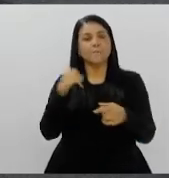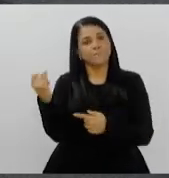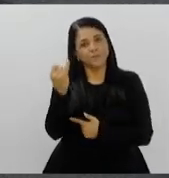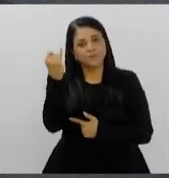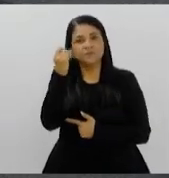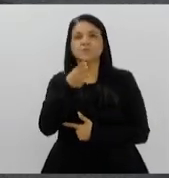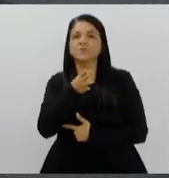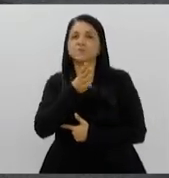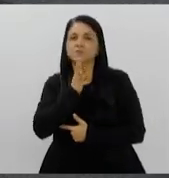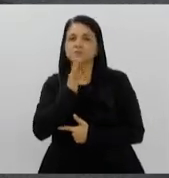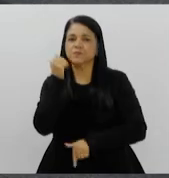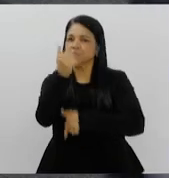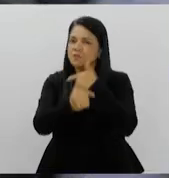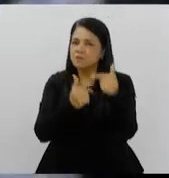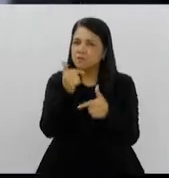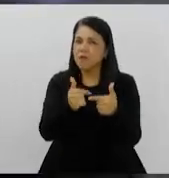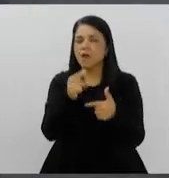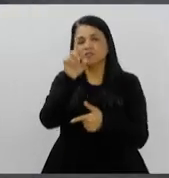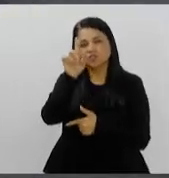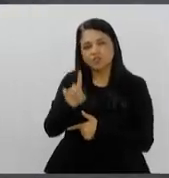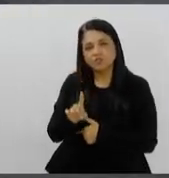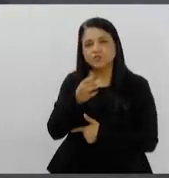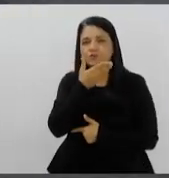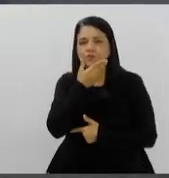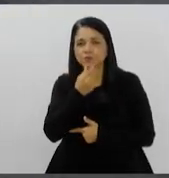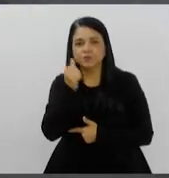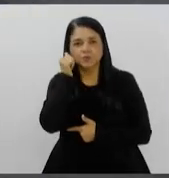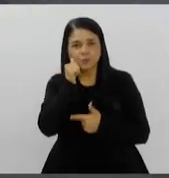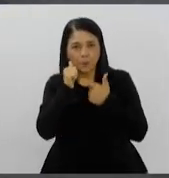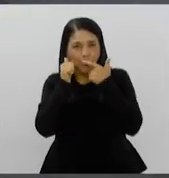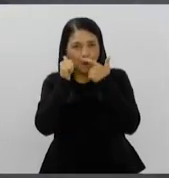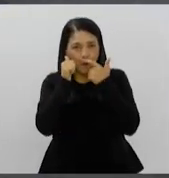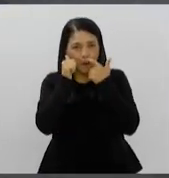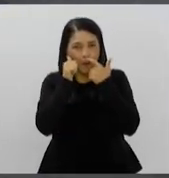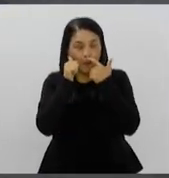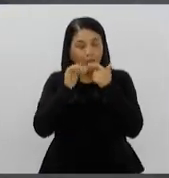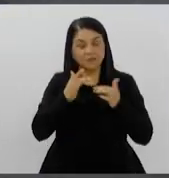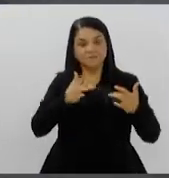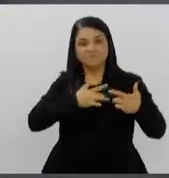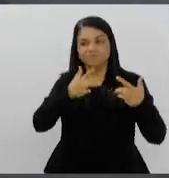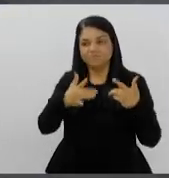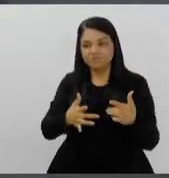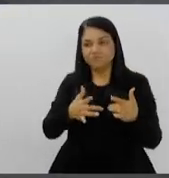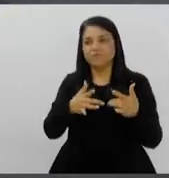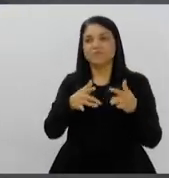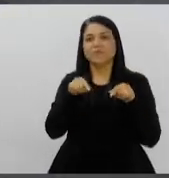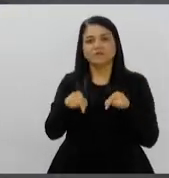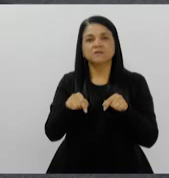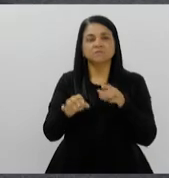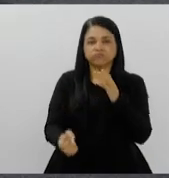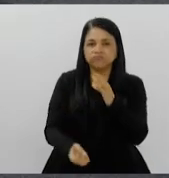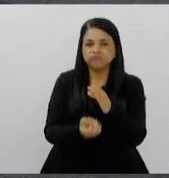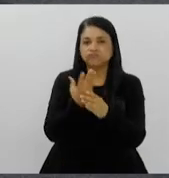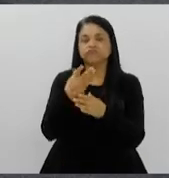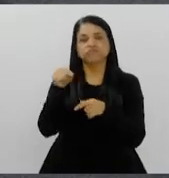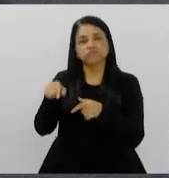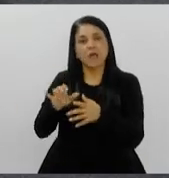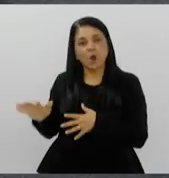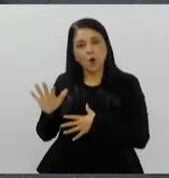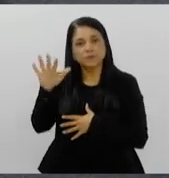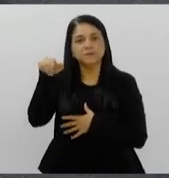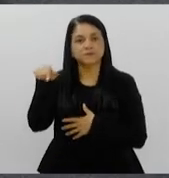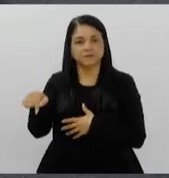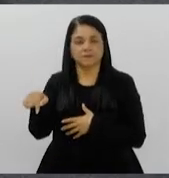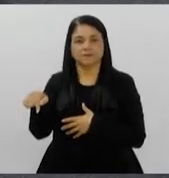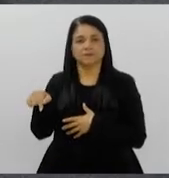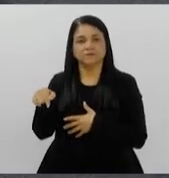conheçamos o trabalho dessas diretoras e desses diretores que se dedicam porque são oriundos da comunidade onde